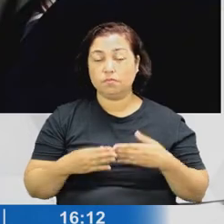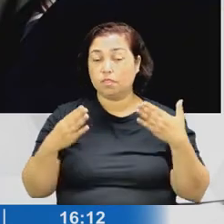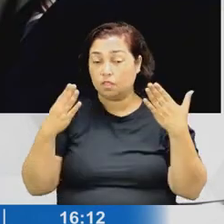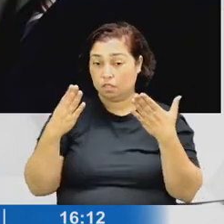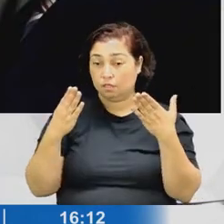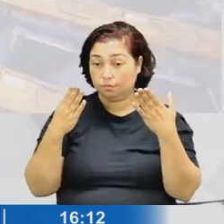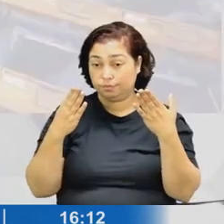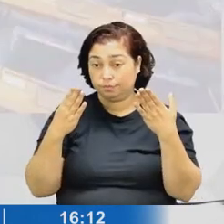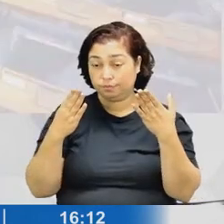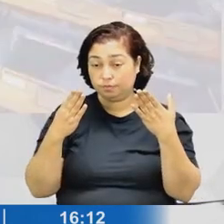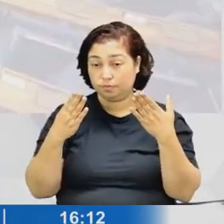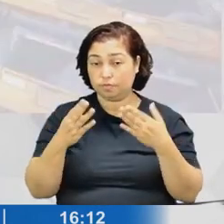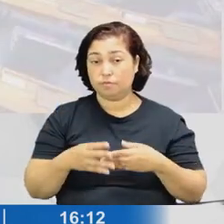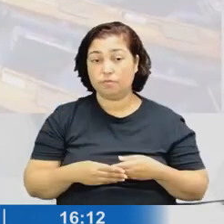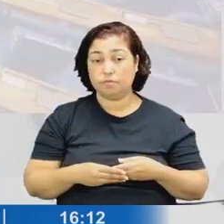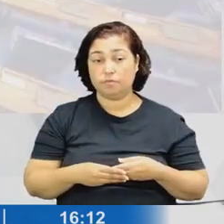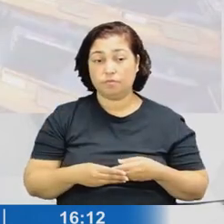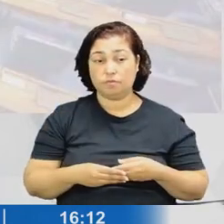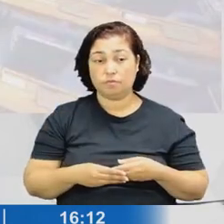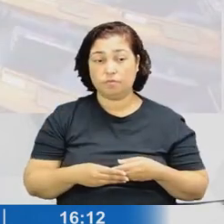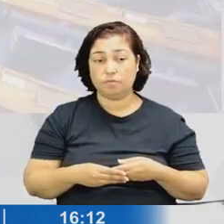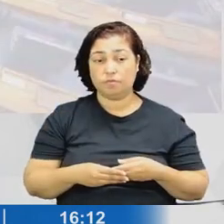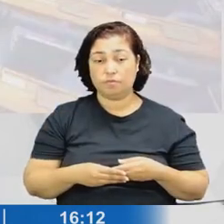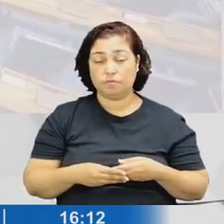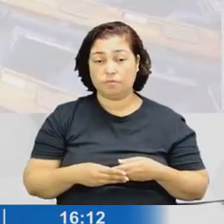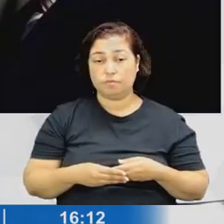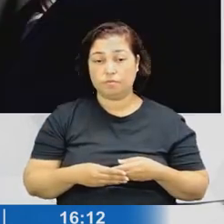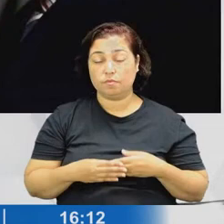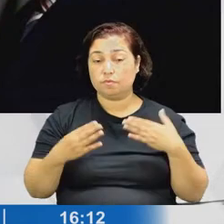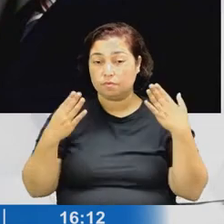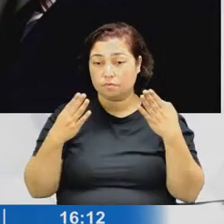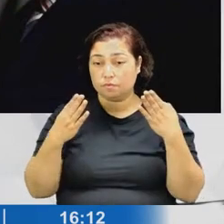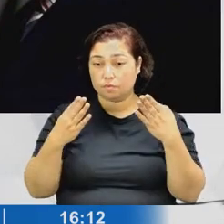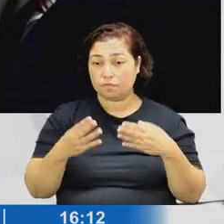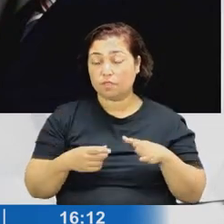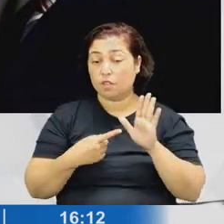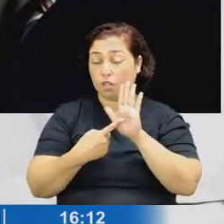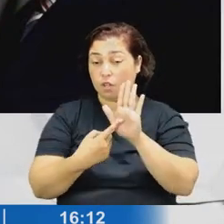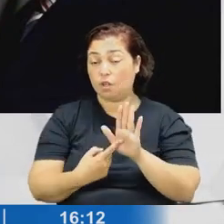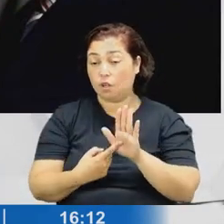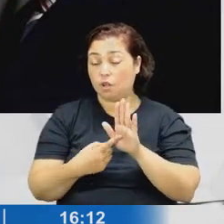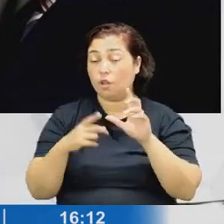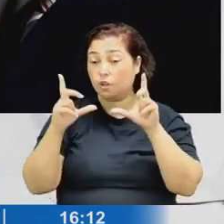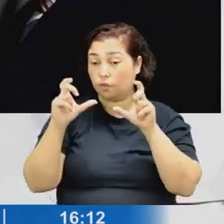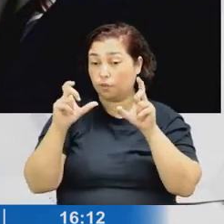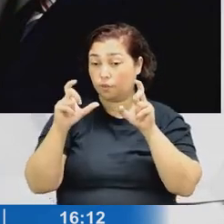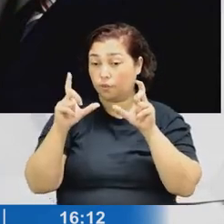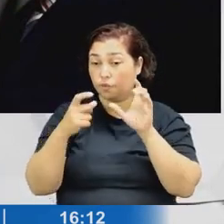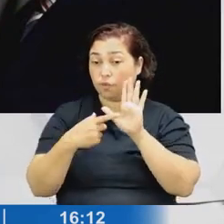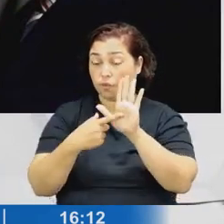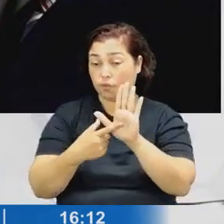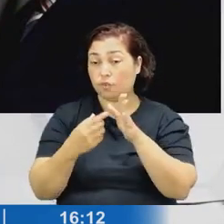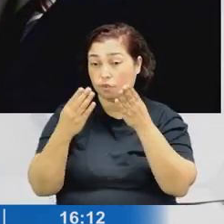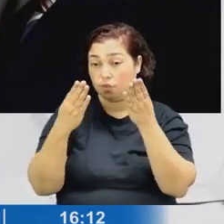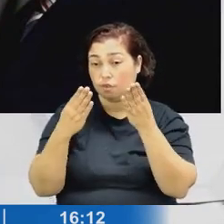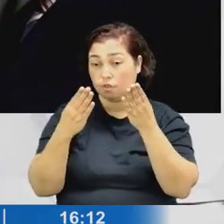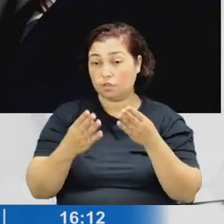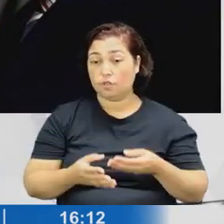ó eu sempre sem sem polêmica gente mas eu boto essa essa situação